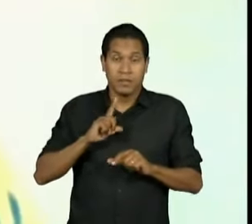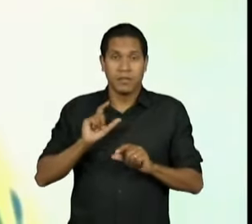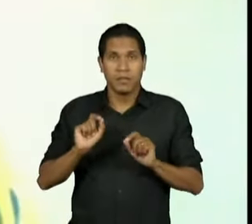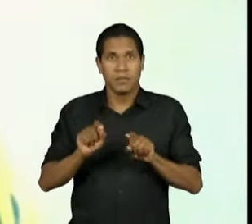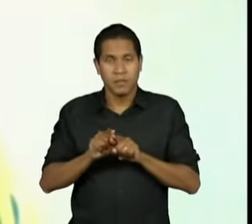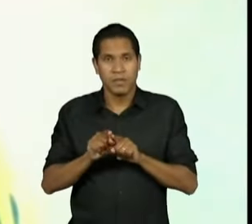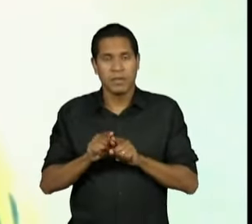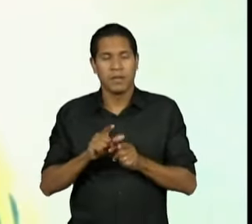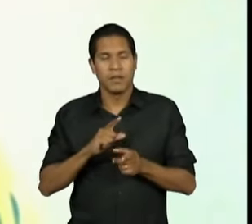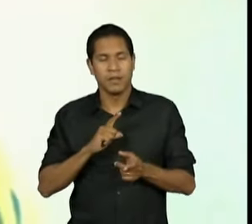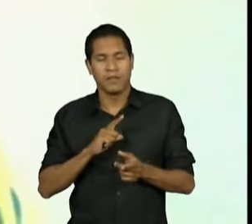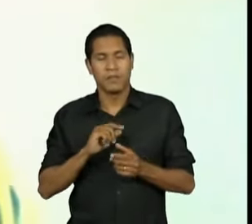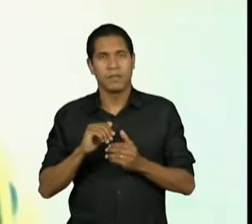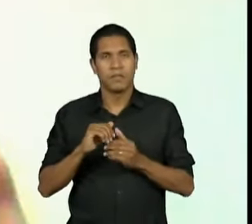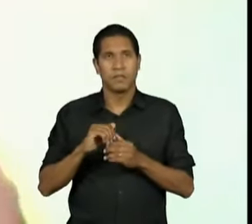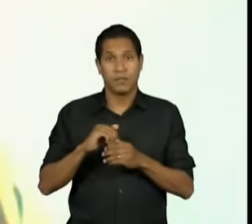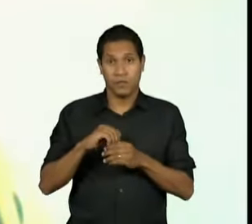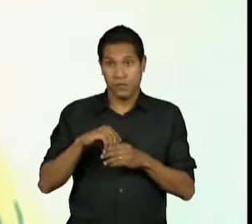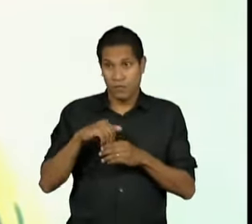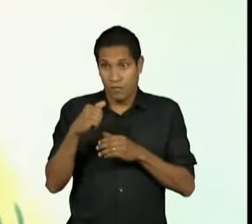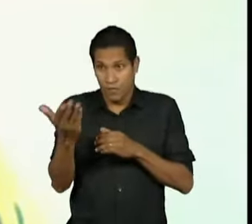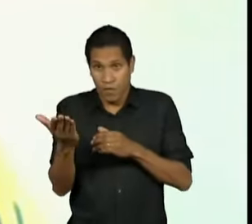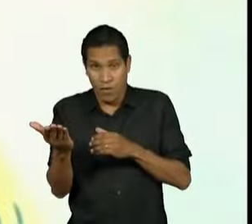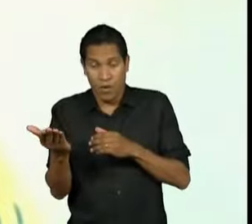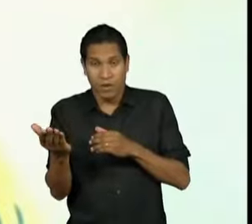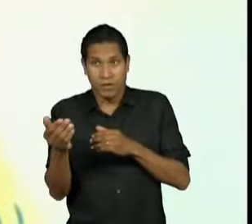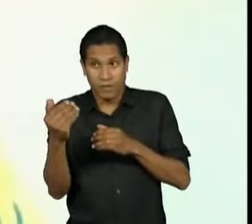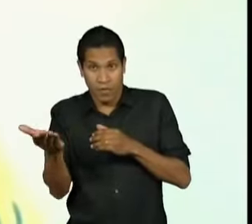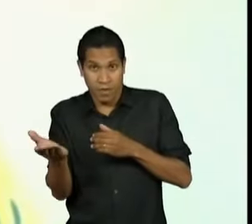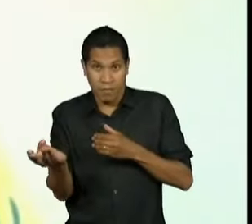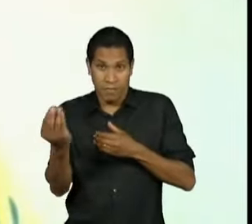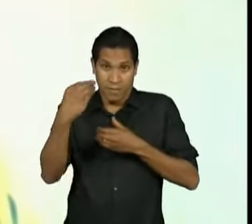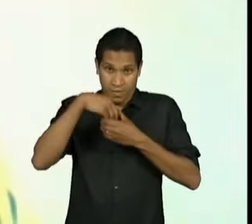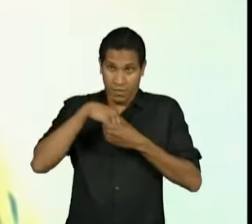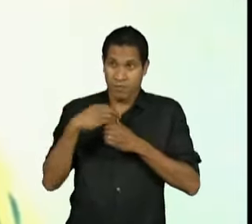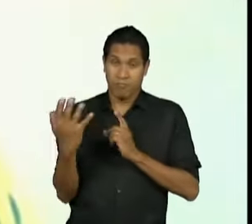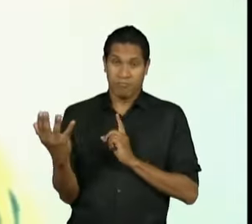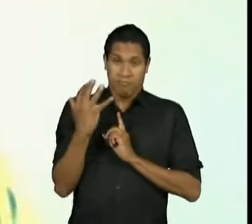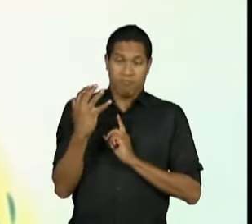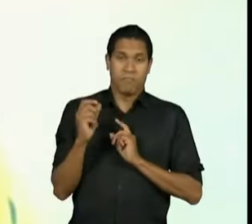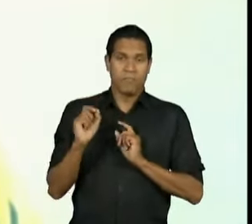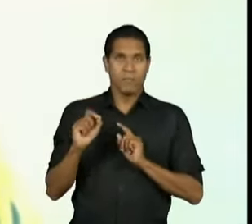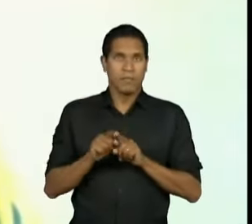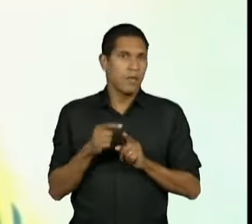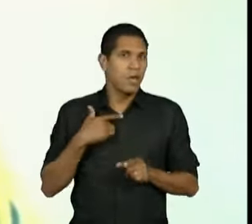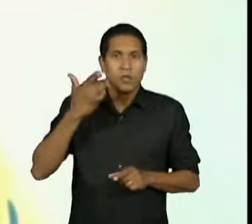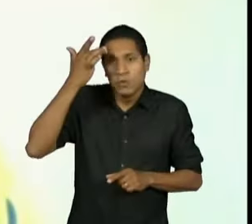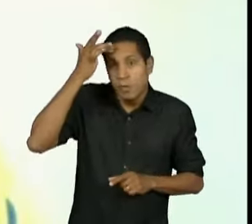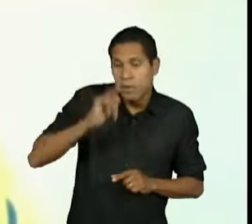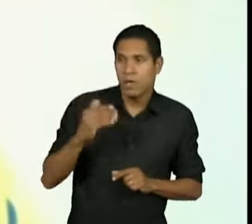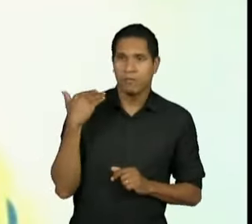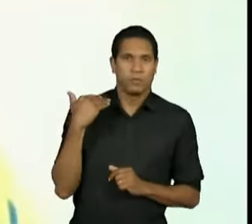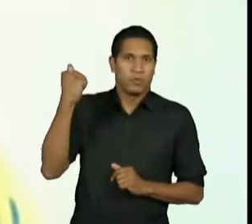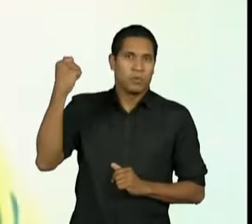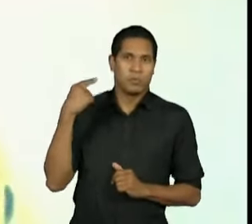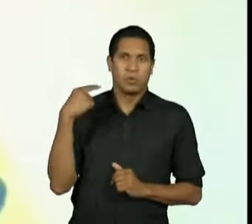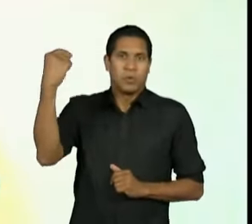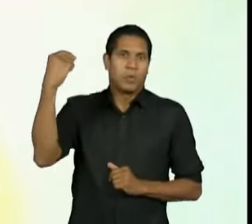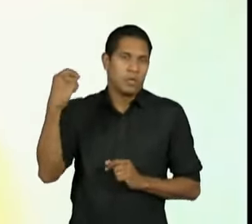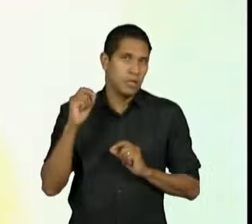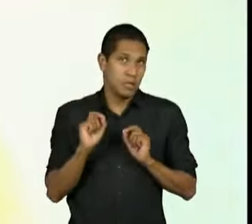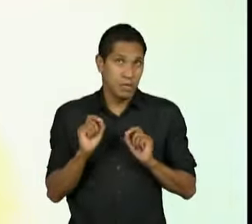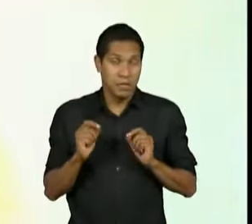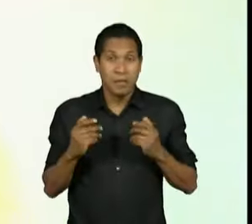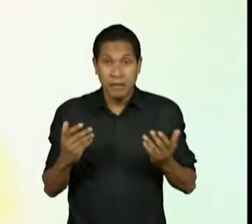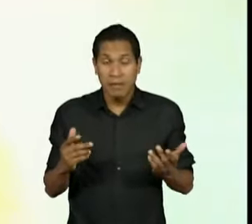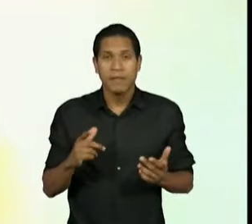fora... De fora para dentro, eu não sabia, inclusive, que o meu nome estava sendo lançado quando